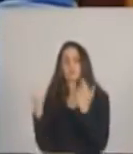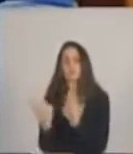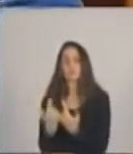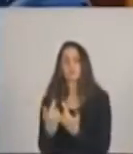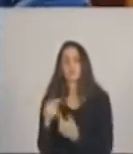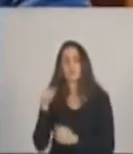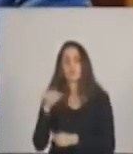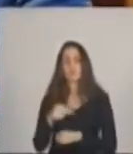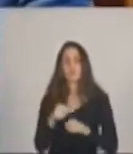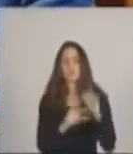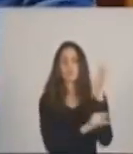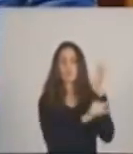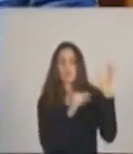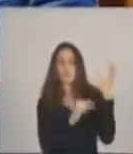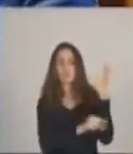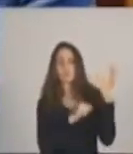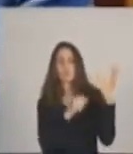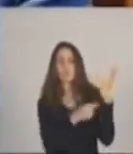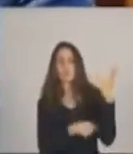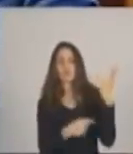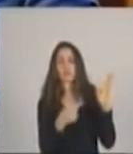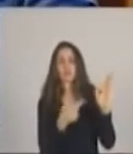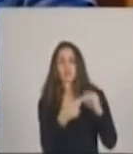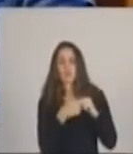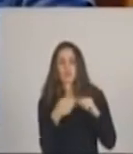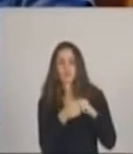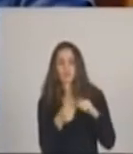ele trata de tema específico.